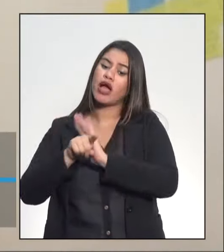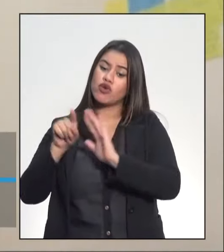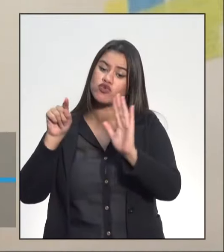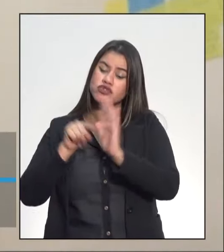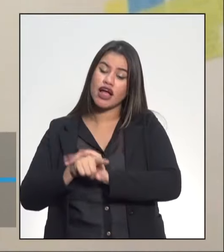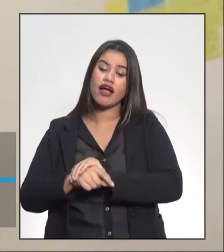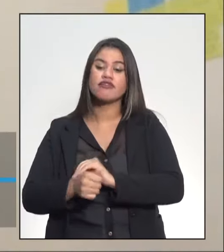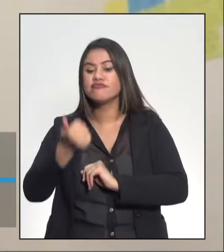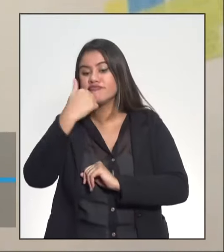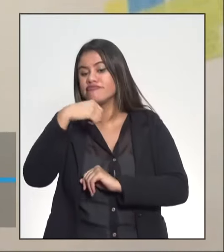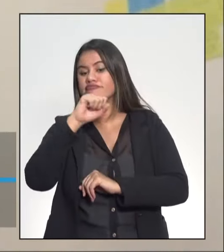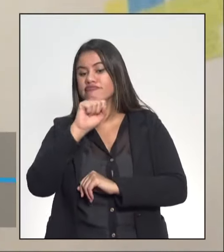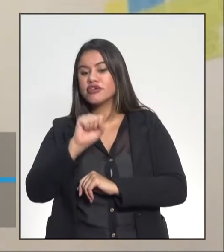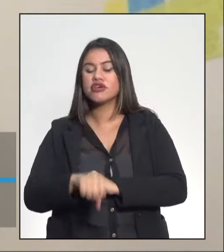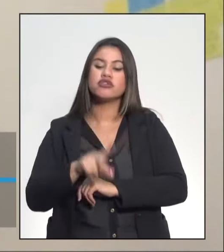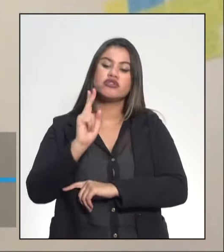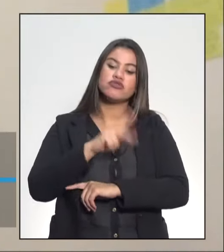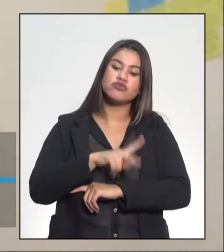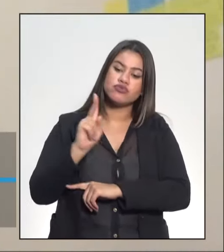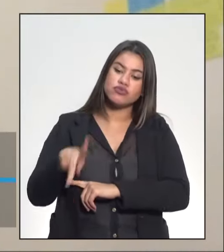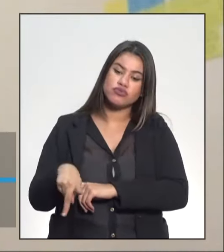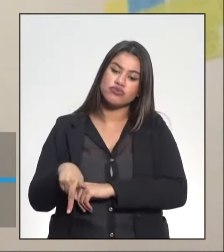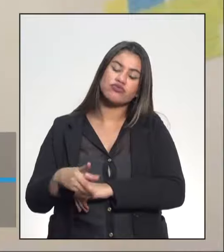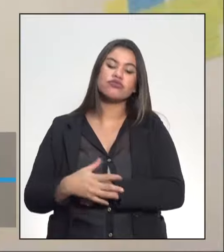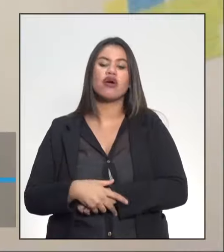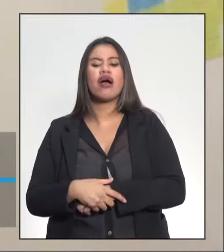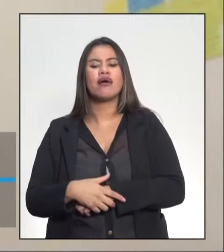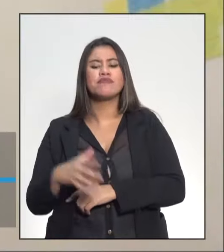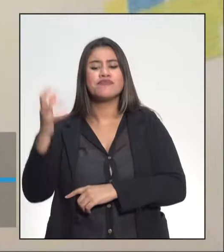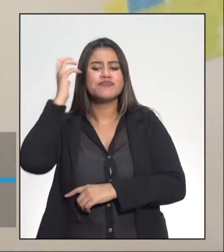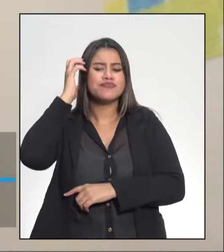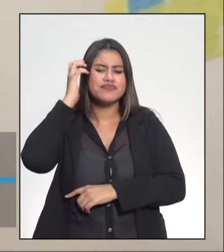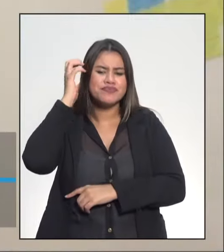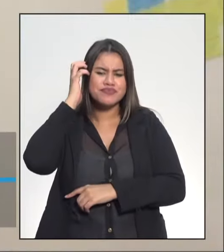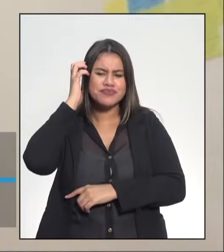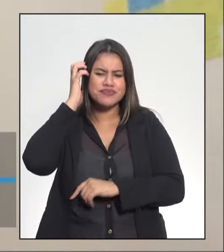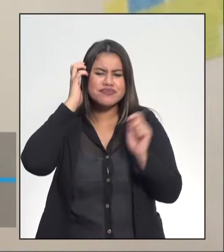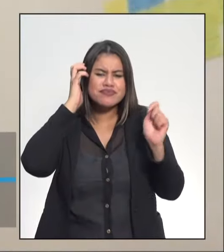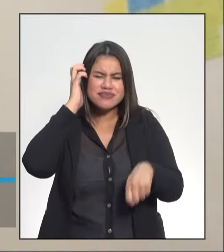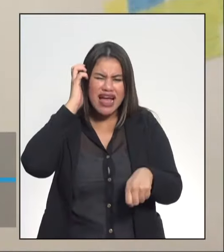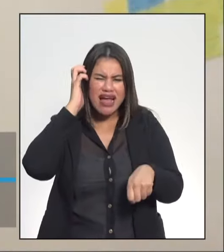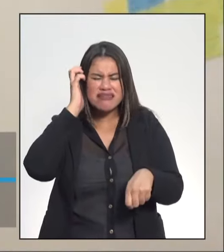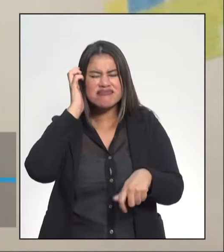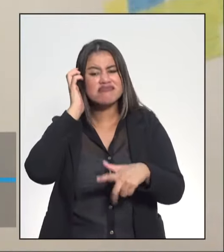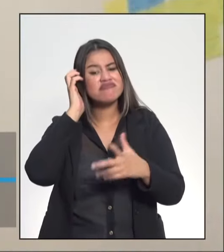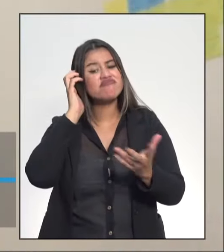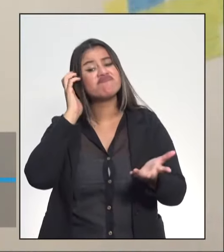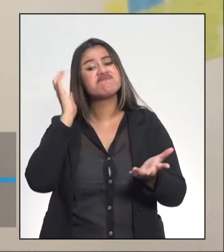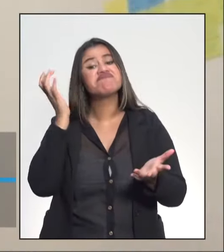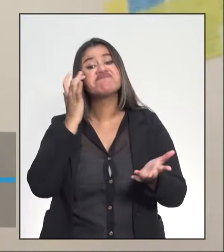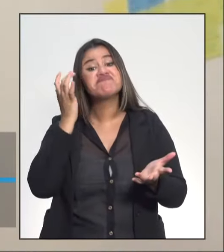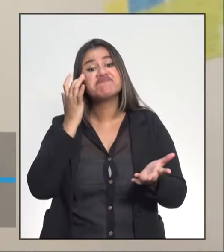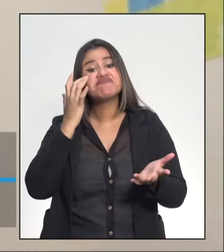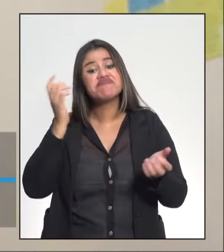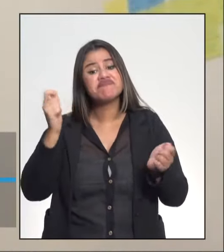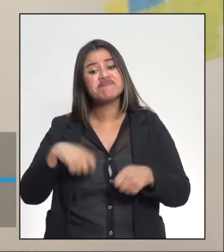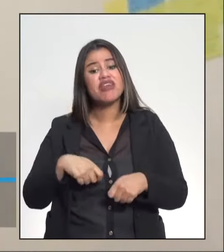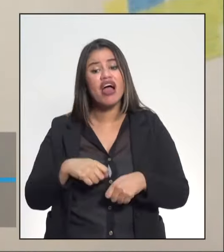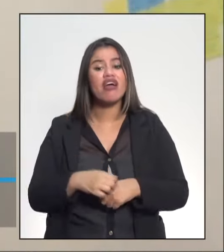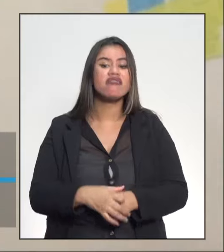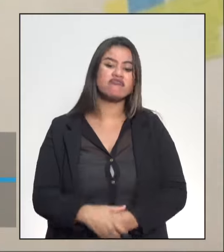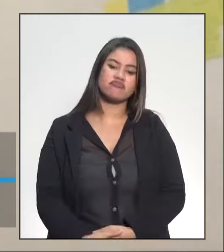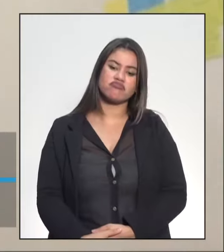pais, para os nossos professores. Rádio, será que eu busco informação no rádio? Será que eu busco? O que vocês acham? Ju,